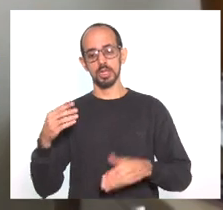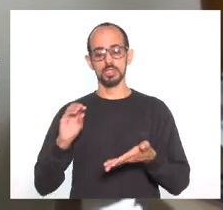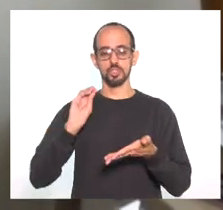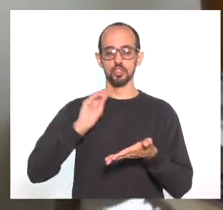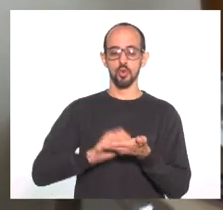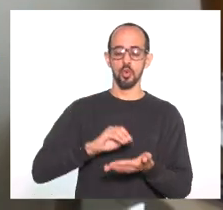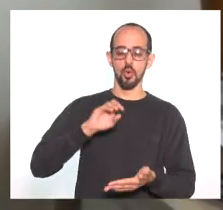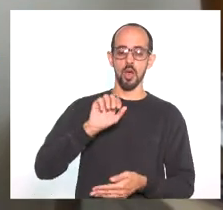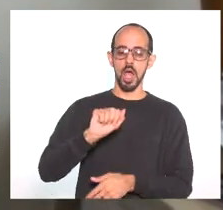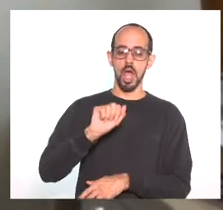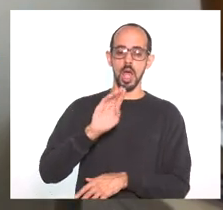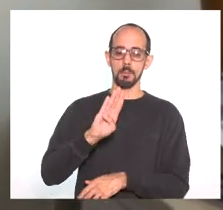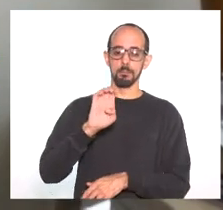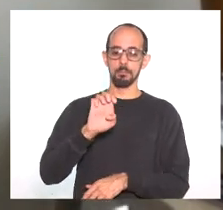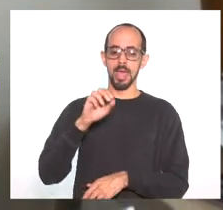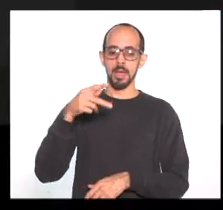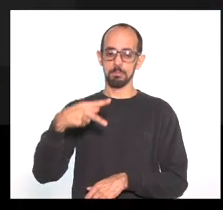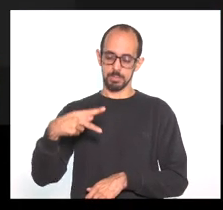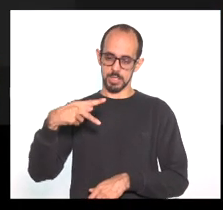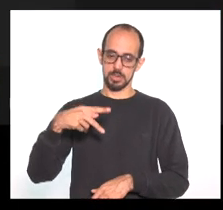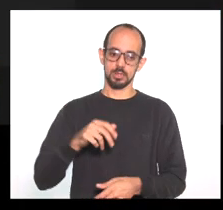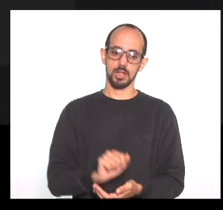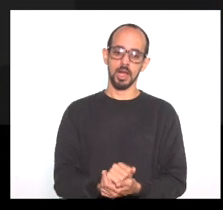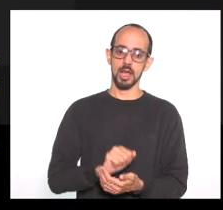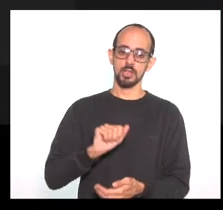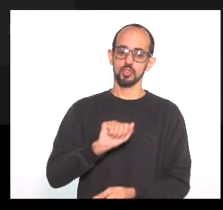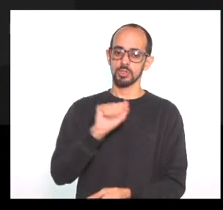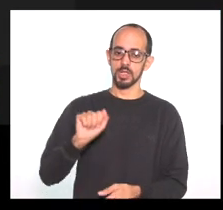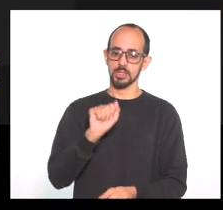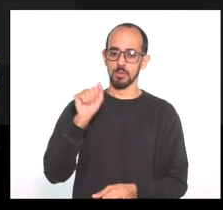ABEP, a Associação Brasileira das